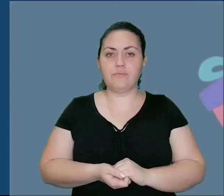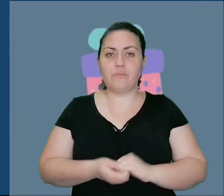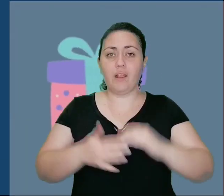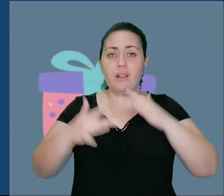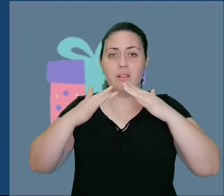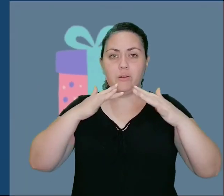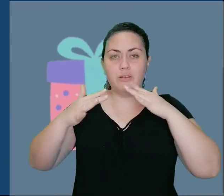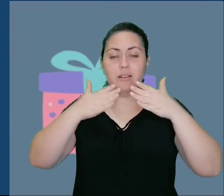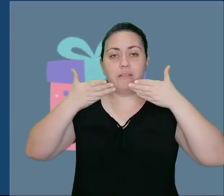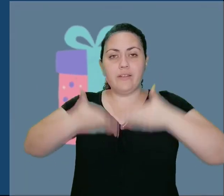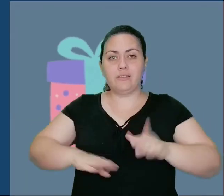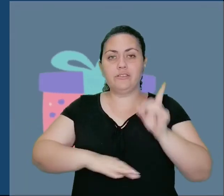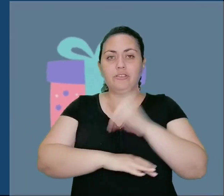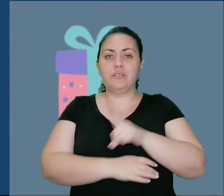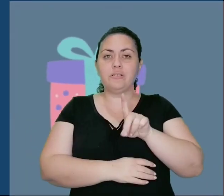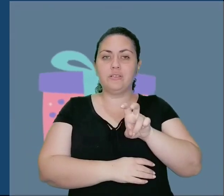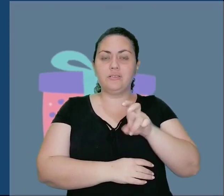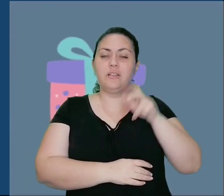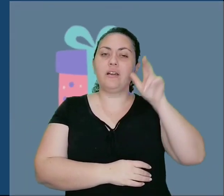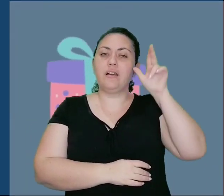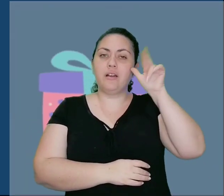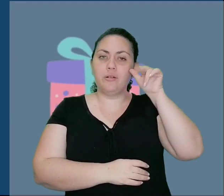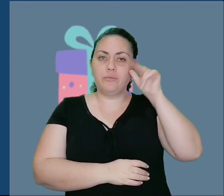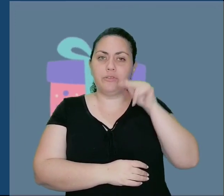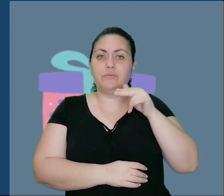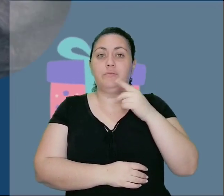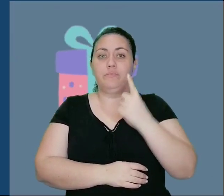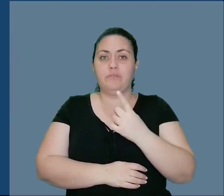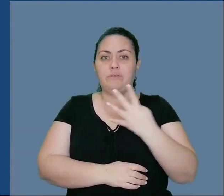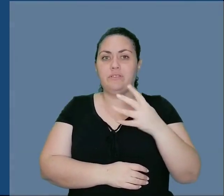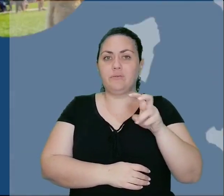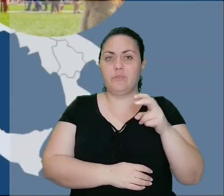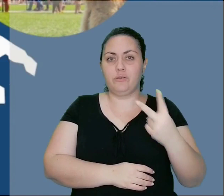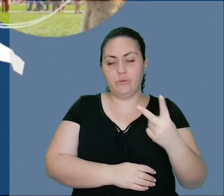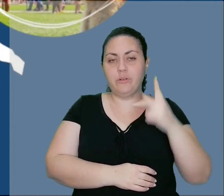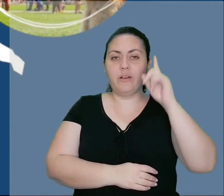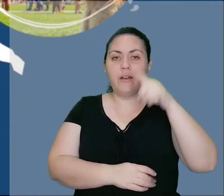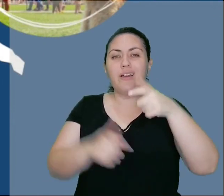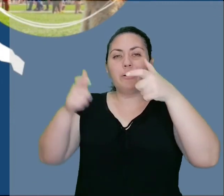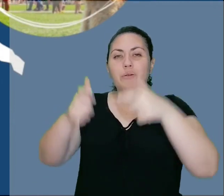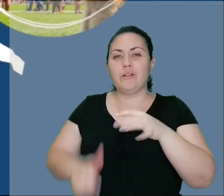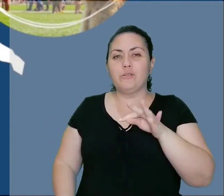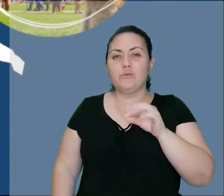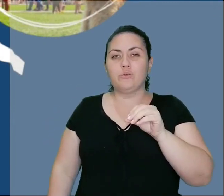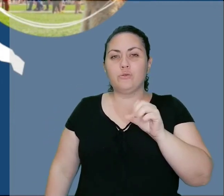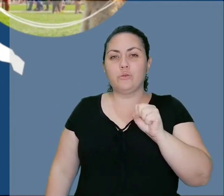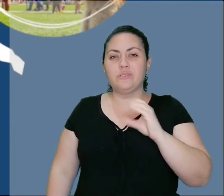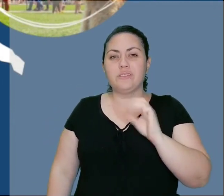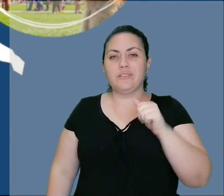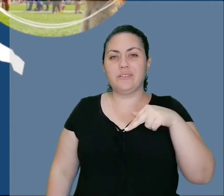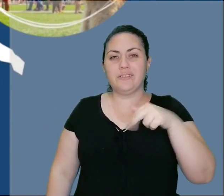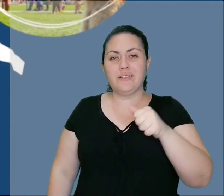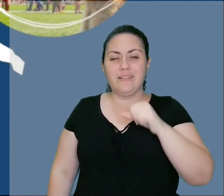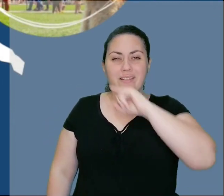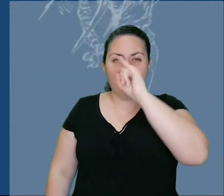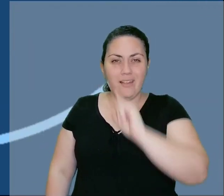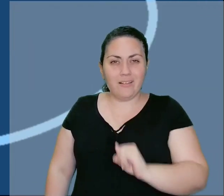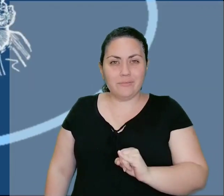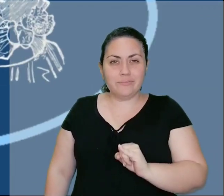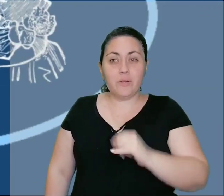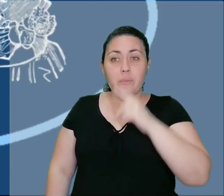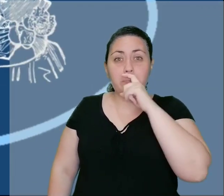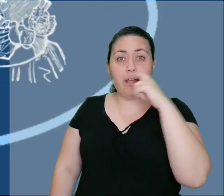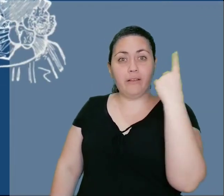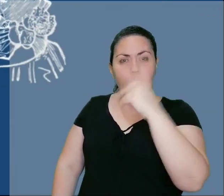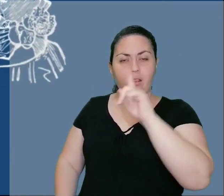Leonardo da Vinci nasceu em 15 de abril de 1452, num vilarejo na Toscana, Itália. Seu pai